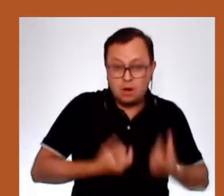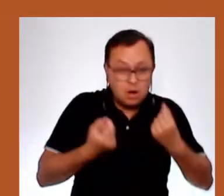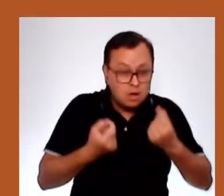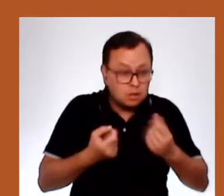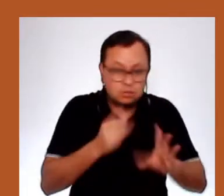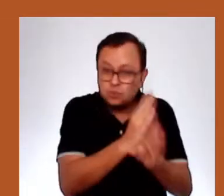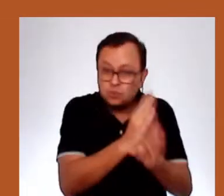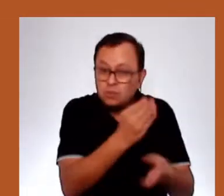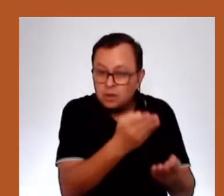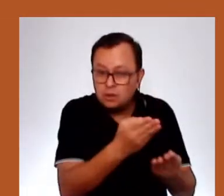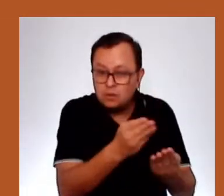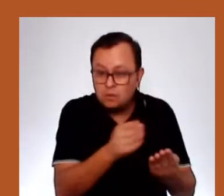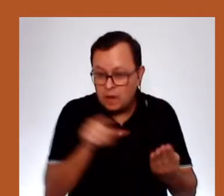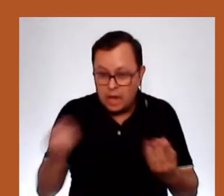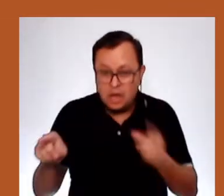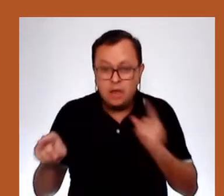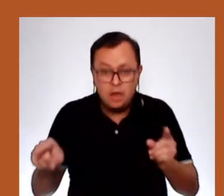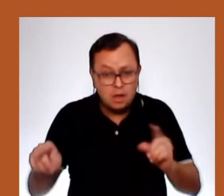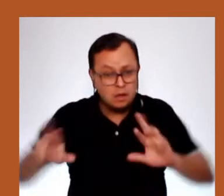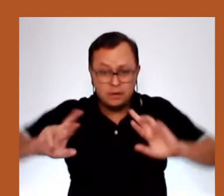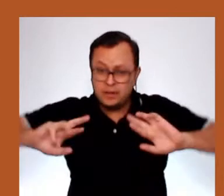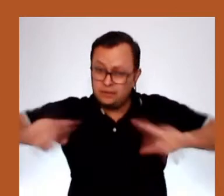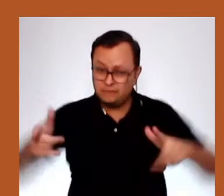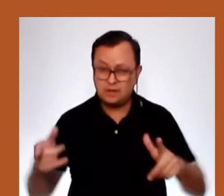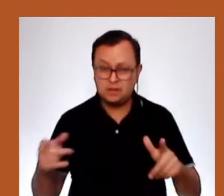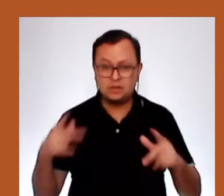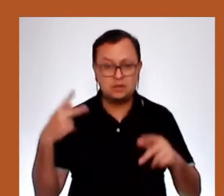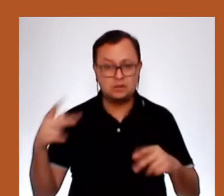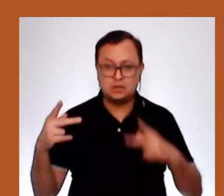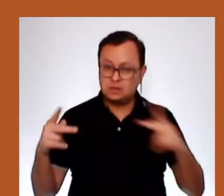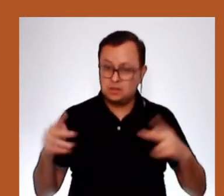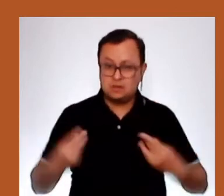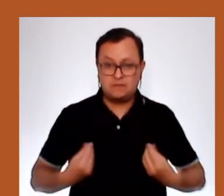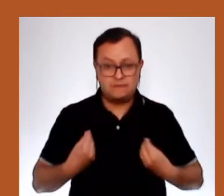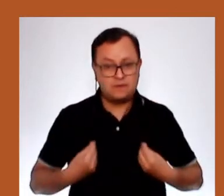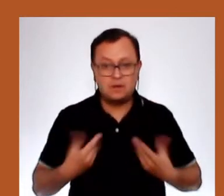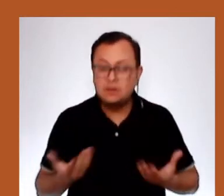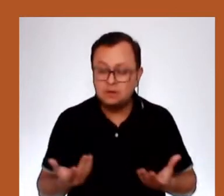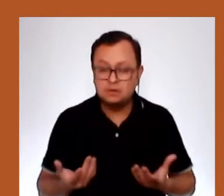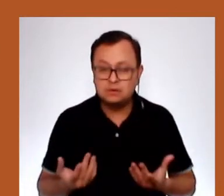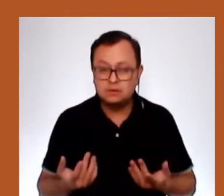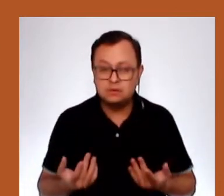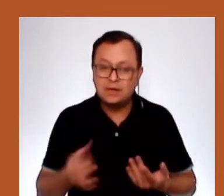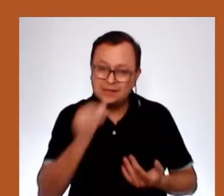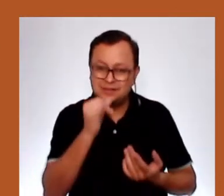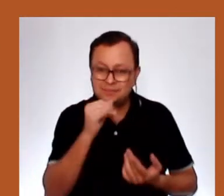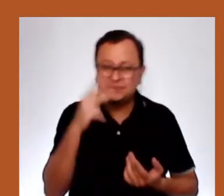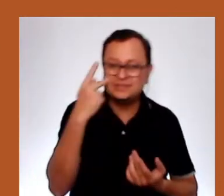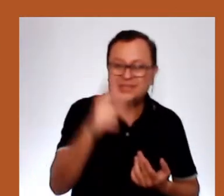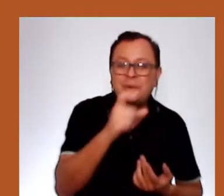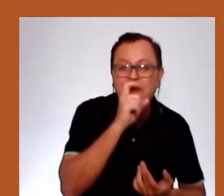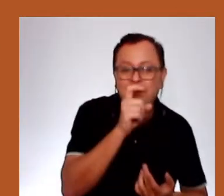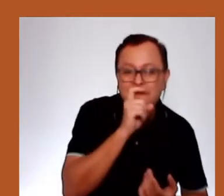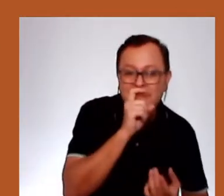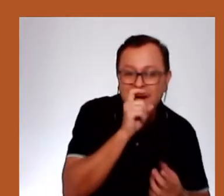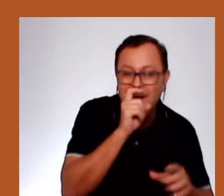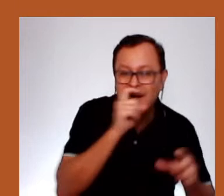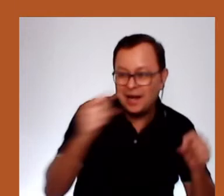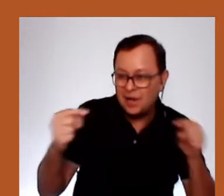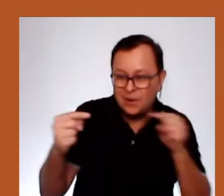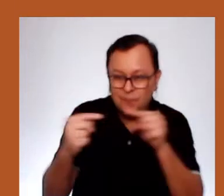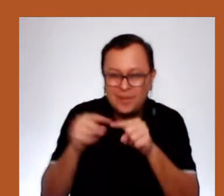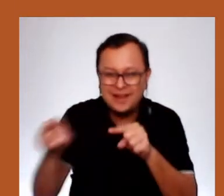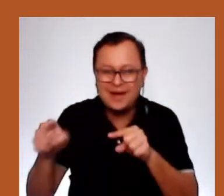muito peculiares. Então, por exemplo, essa identificação do seu pai com a faxineira, meu, ele falou assim,